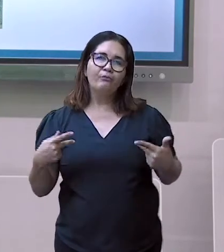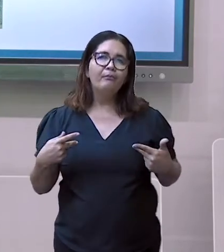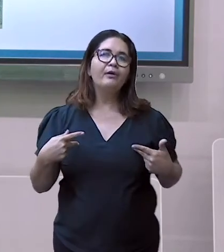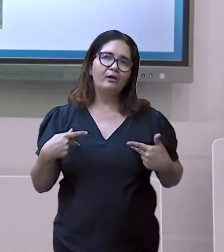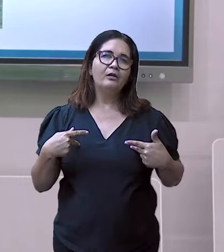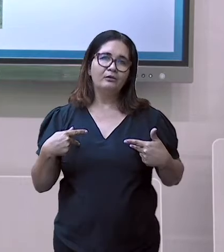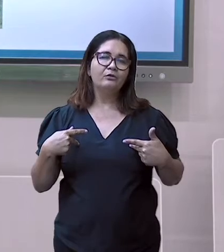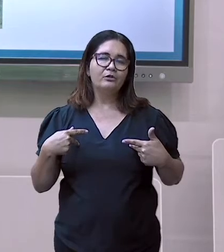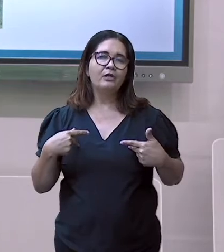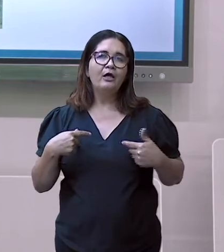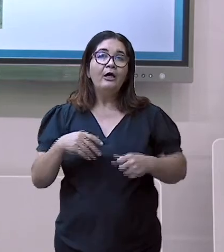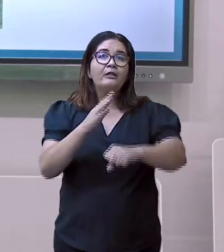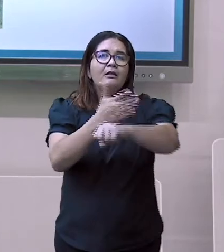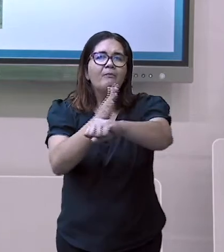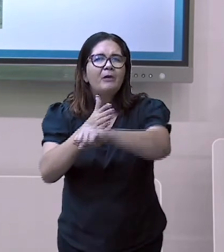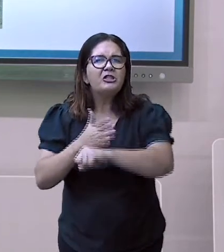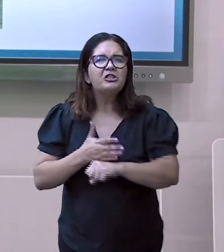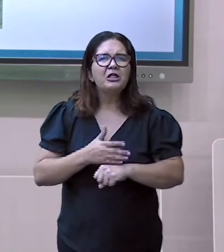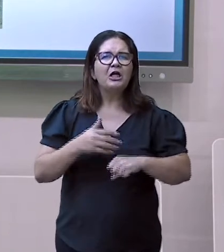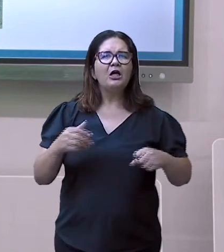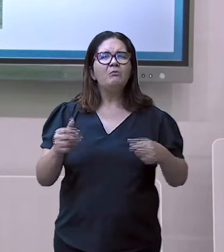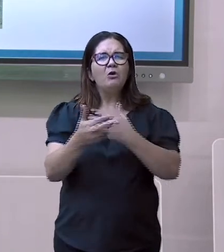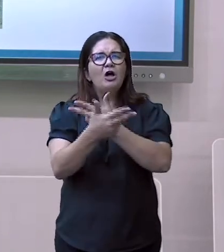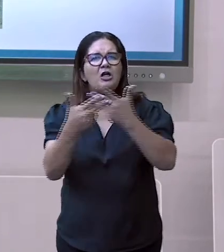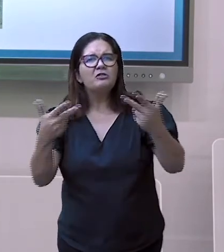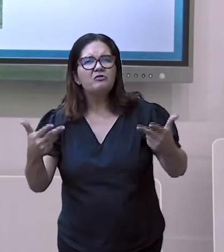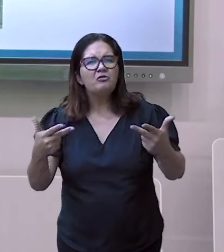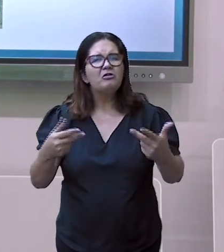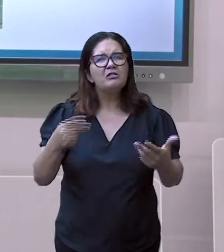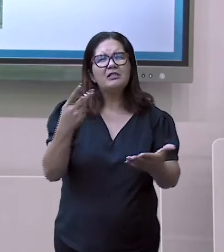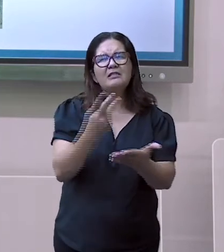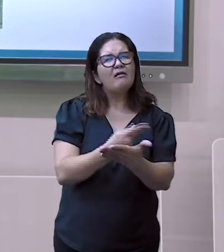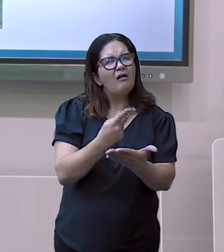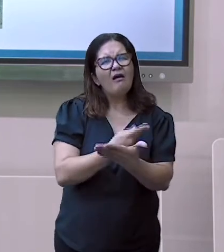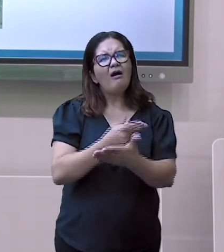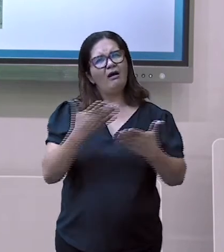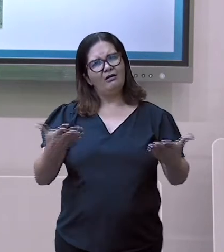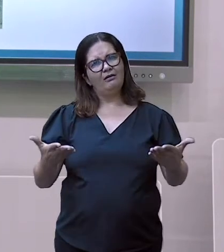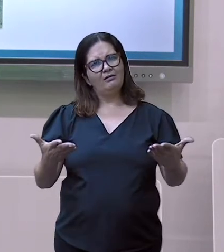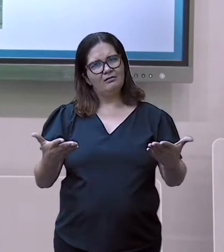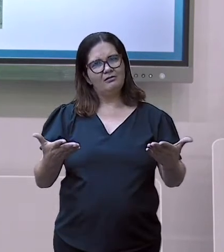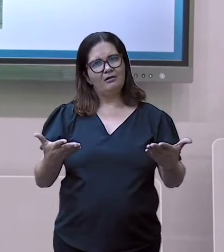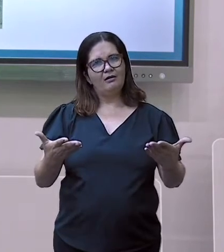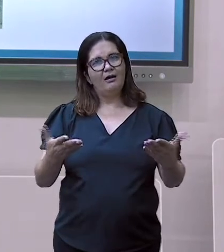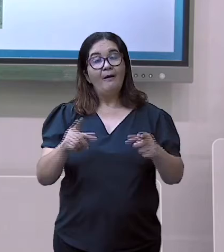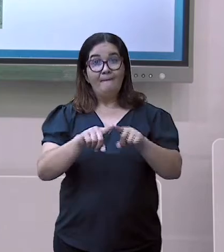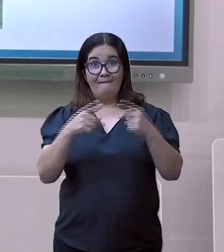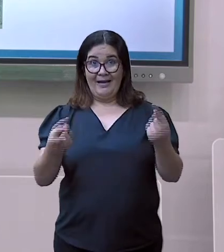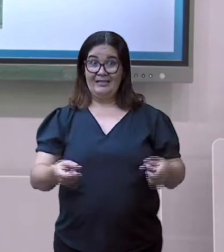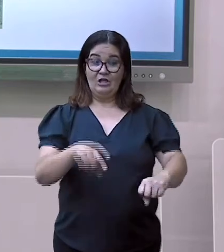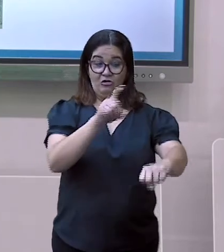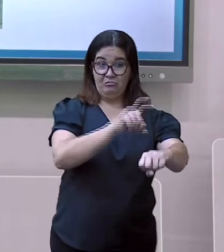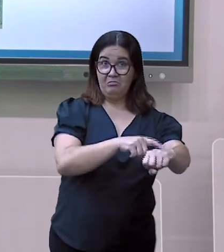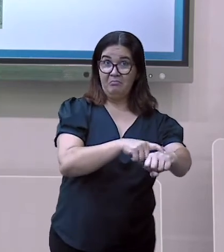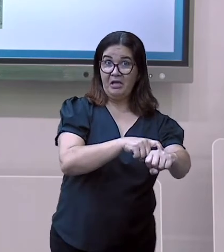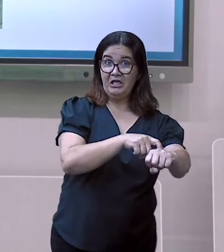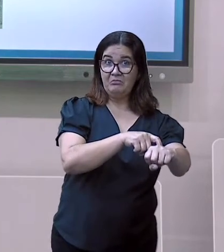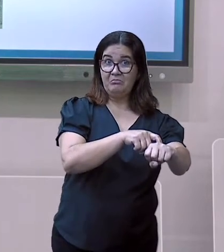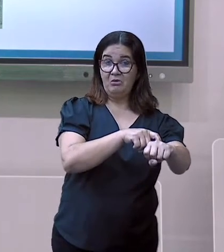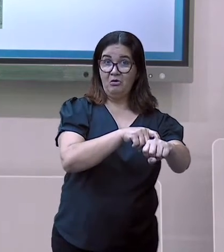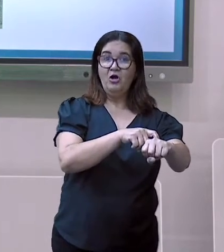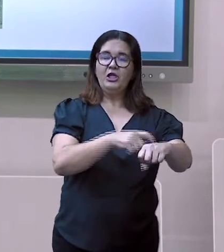a sério, em consideração, quando aquilo realmente dói no nosso bolso, não é mesmo?